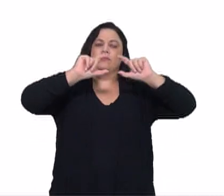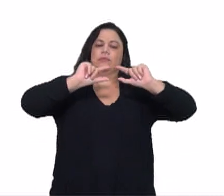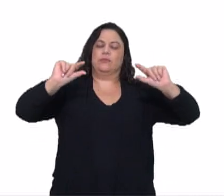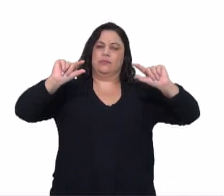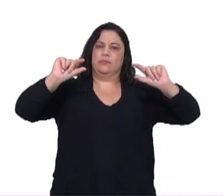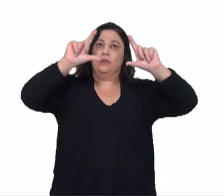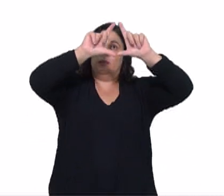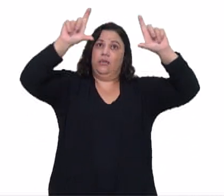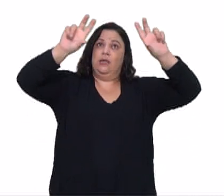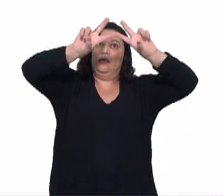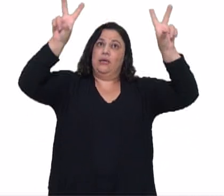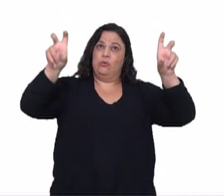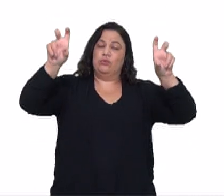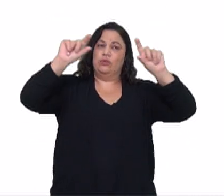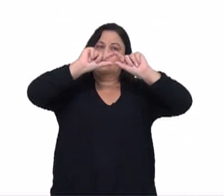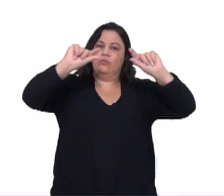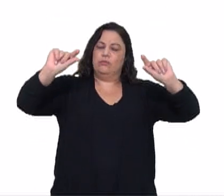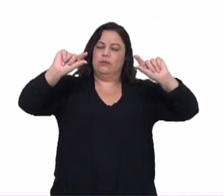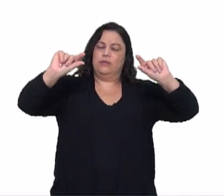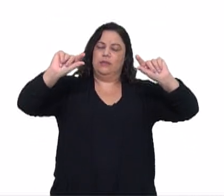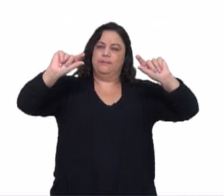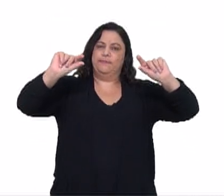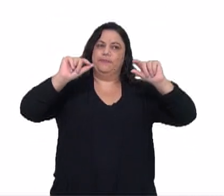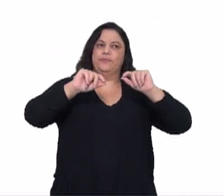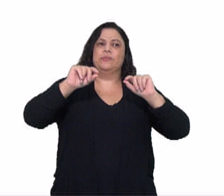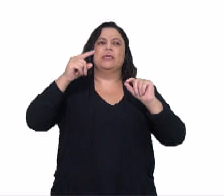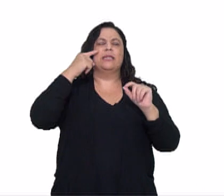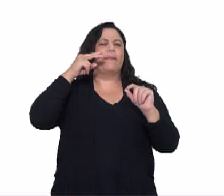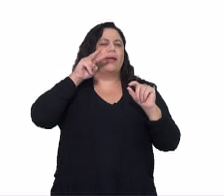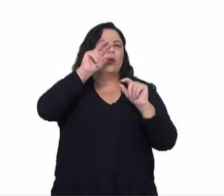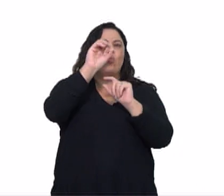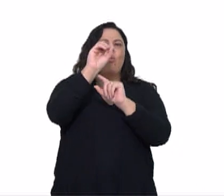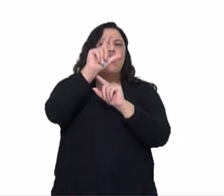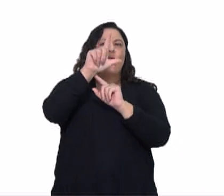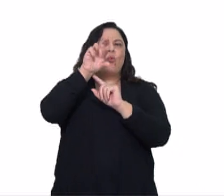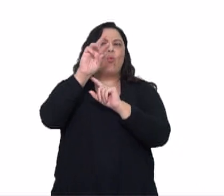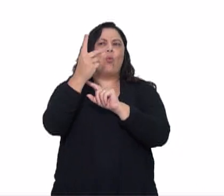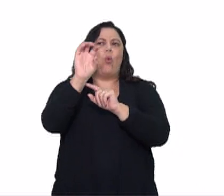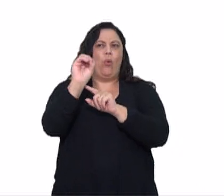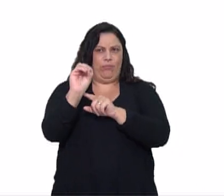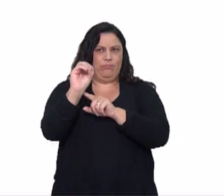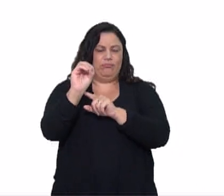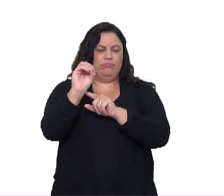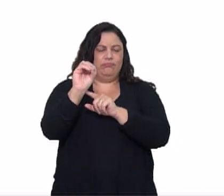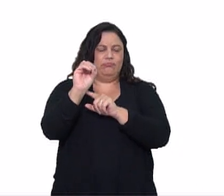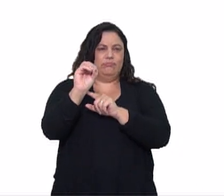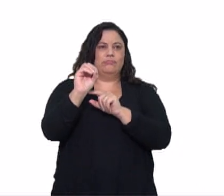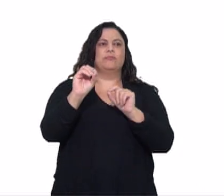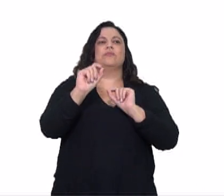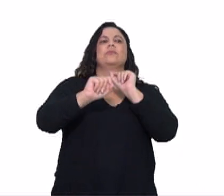notícia também é conhecido como olho. Lembra que a gente viu lá atrás? Agora